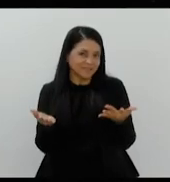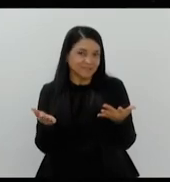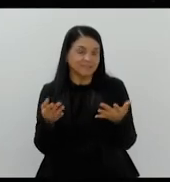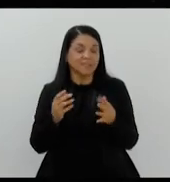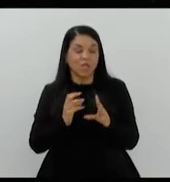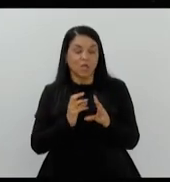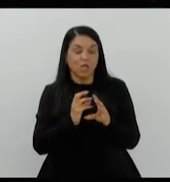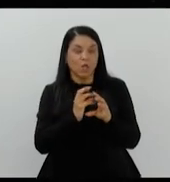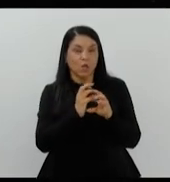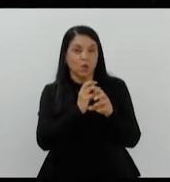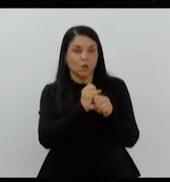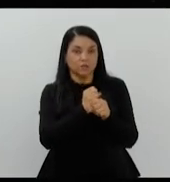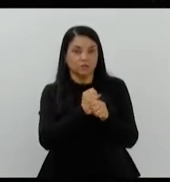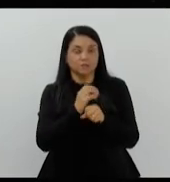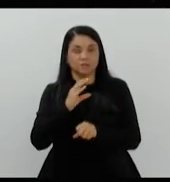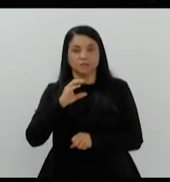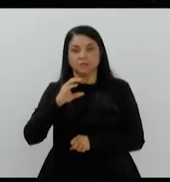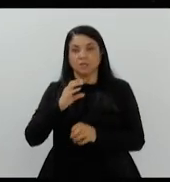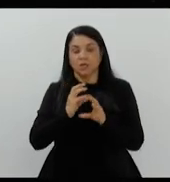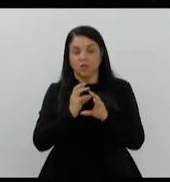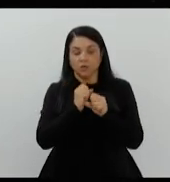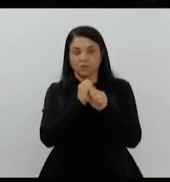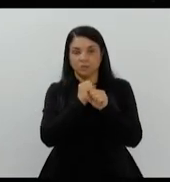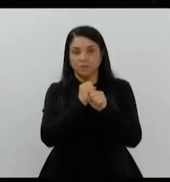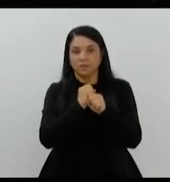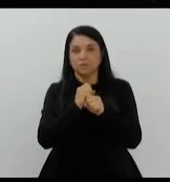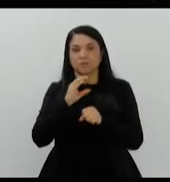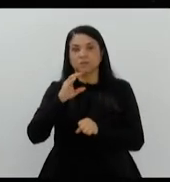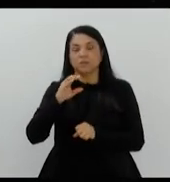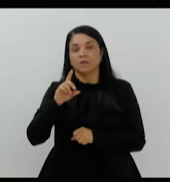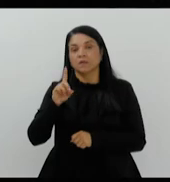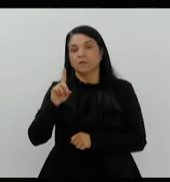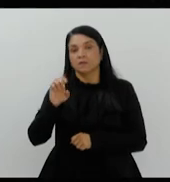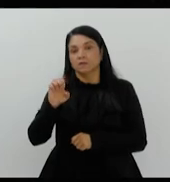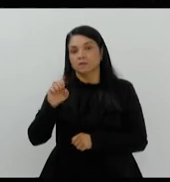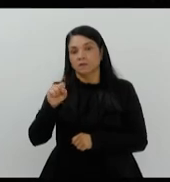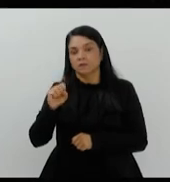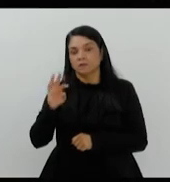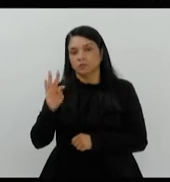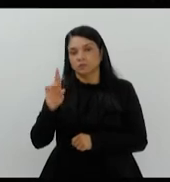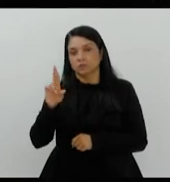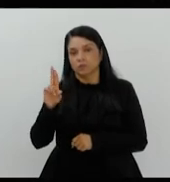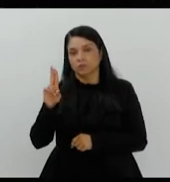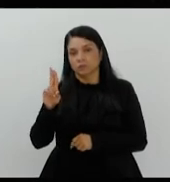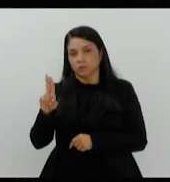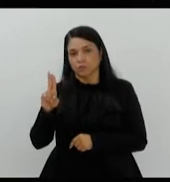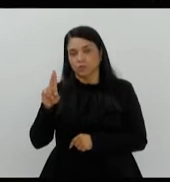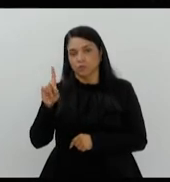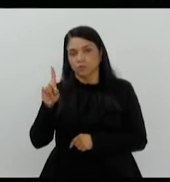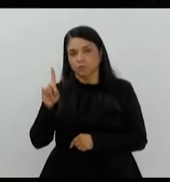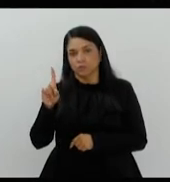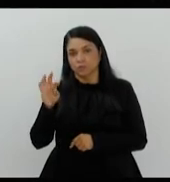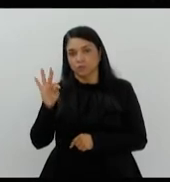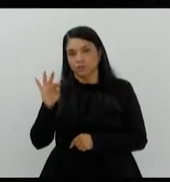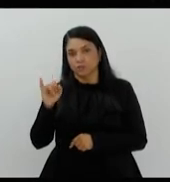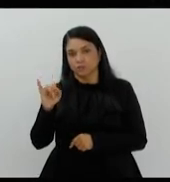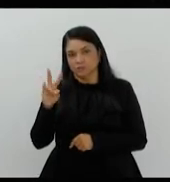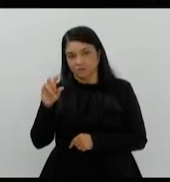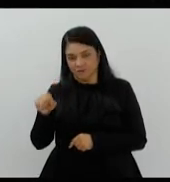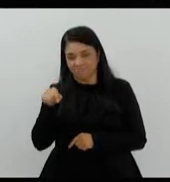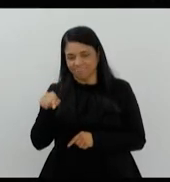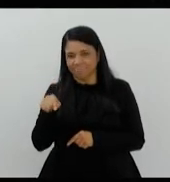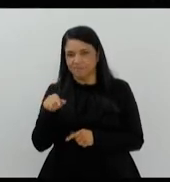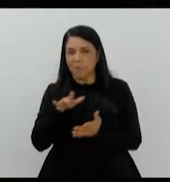contabilidade destrutiva. Não é nem criativa, é contabilidade destrutiva. Isto é uma maquiagem